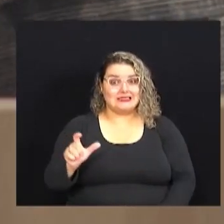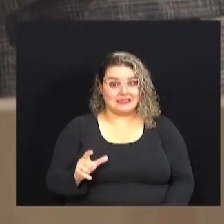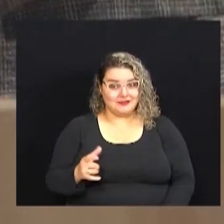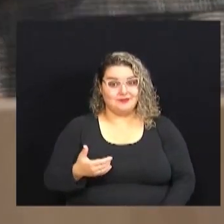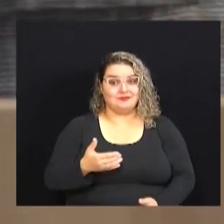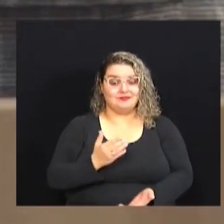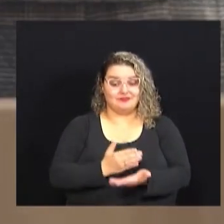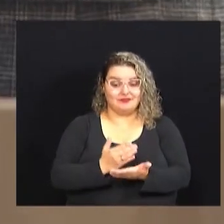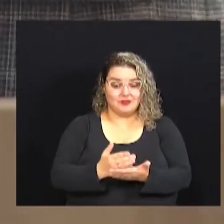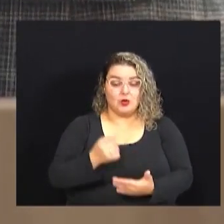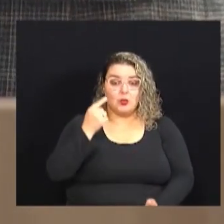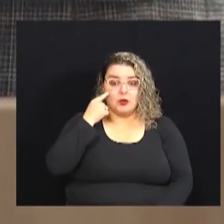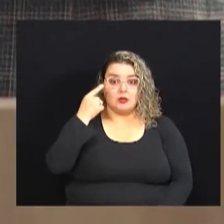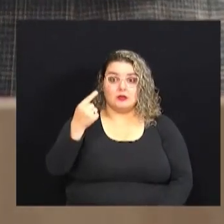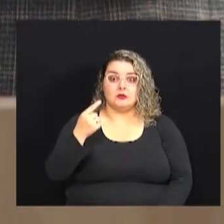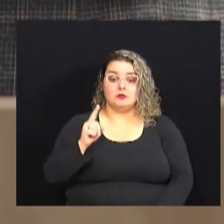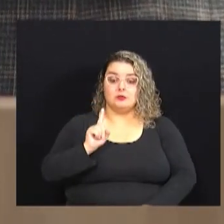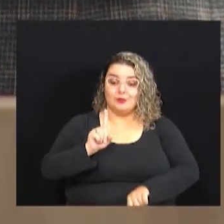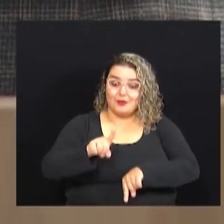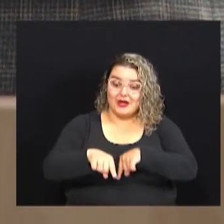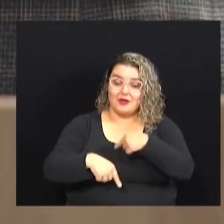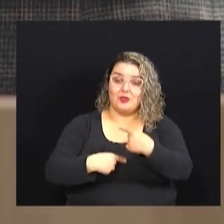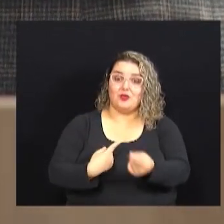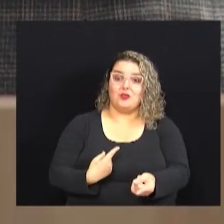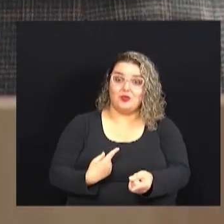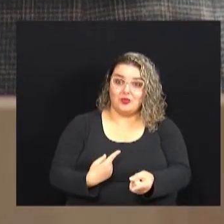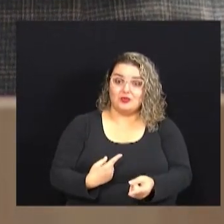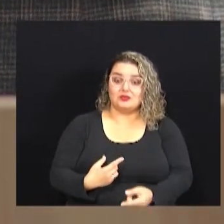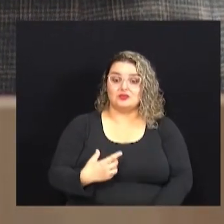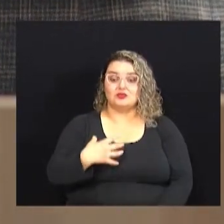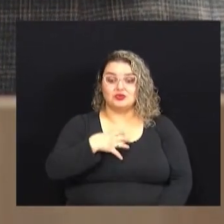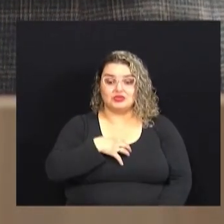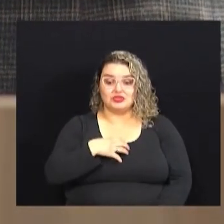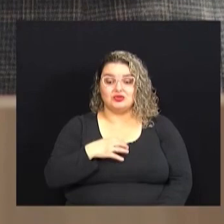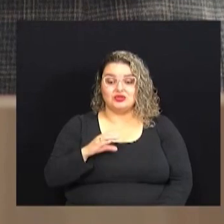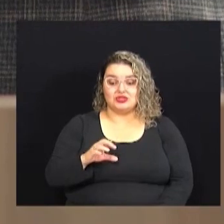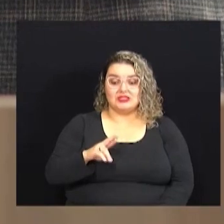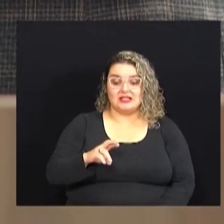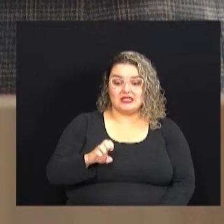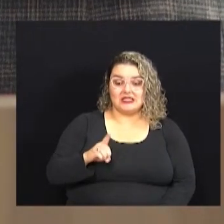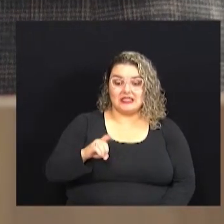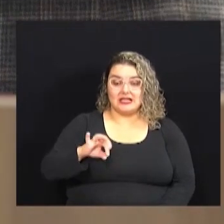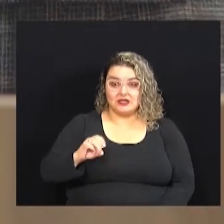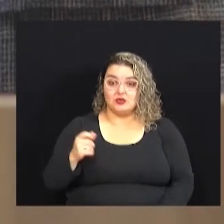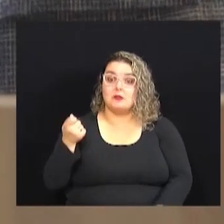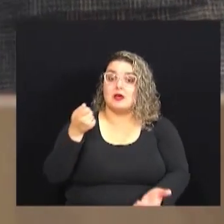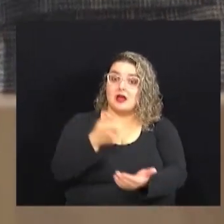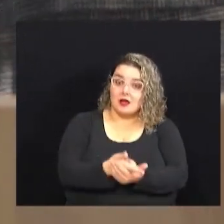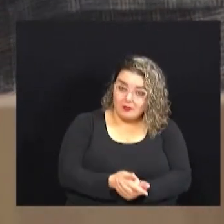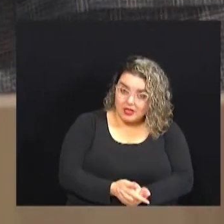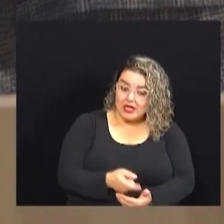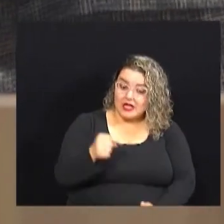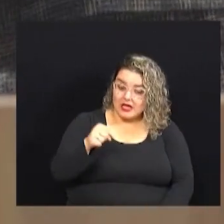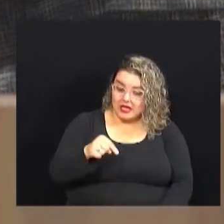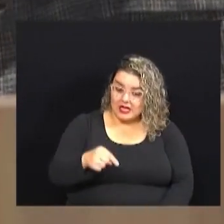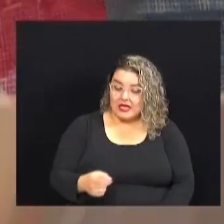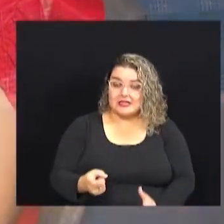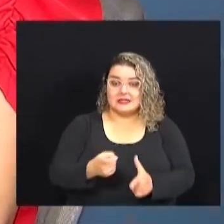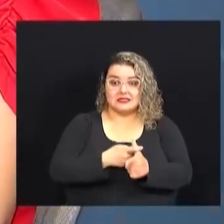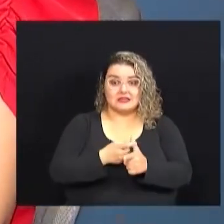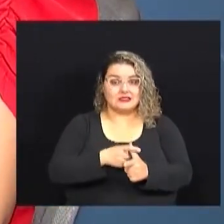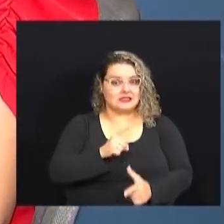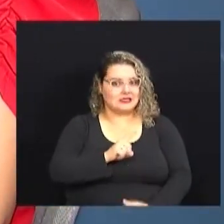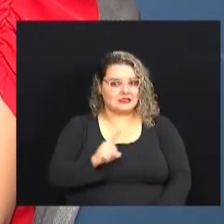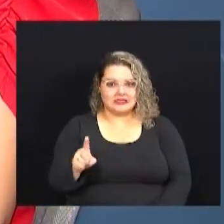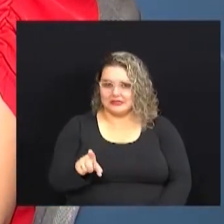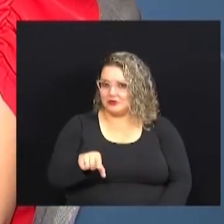de crédito, o ideal é que você busque uma outra modalidade de crédito para, né, cobrir essa sua